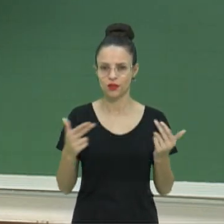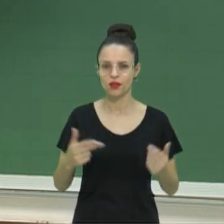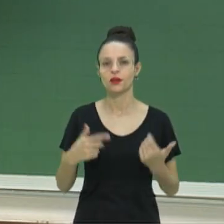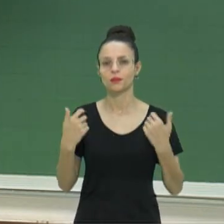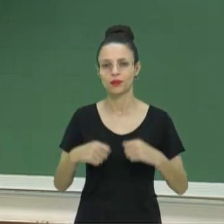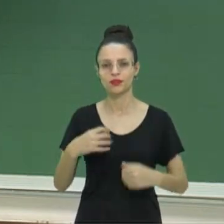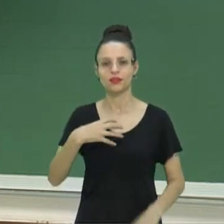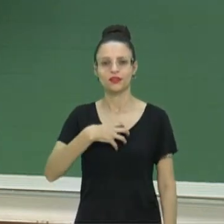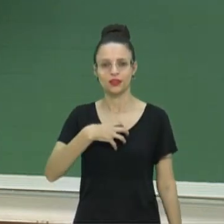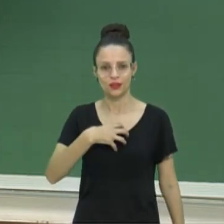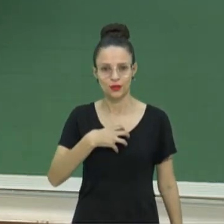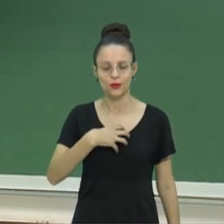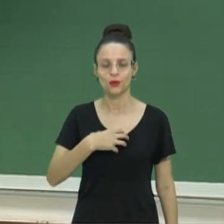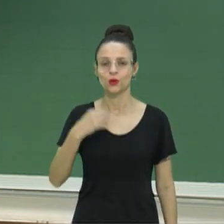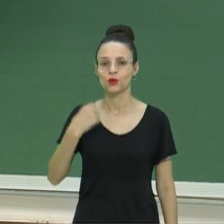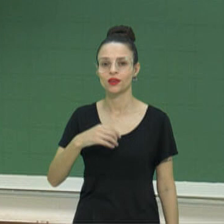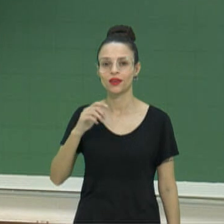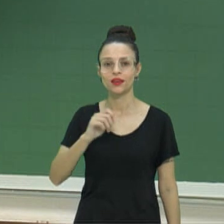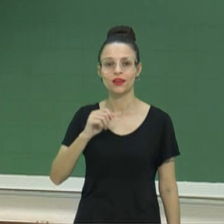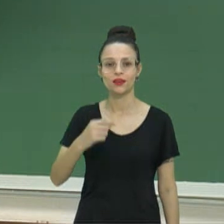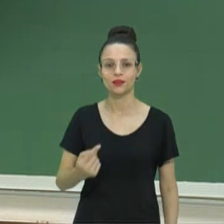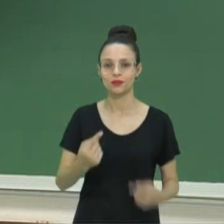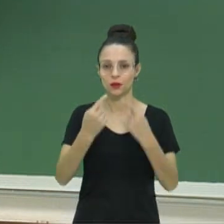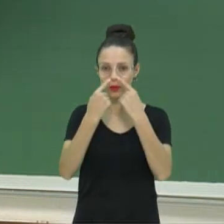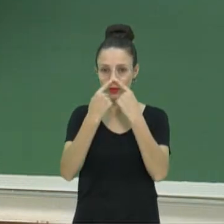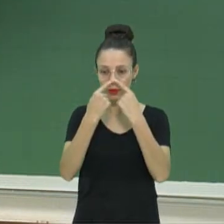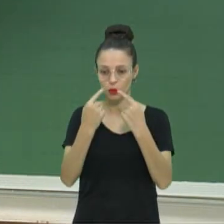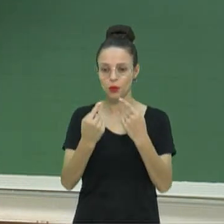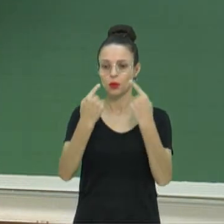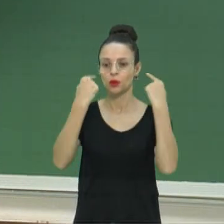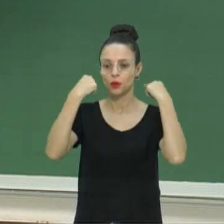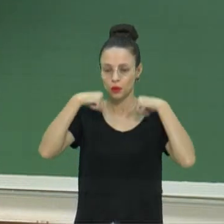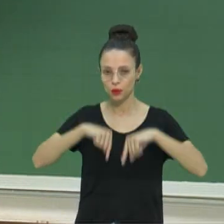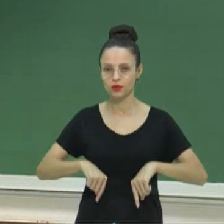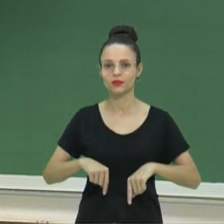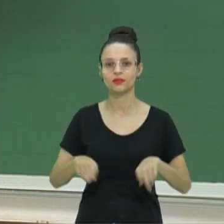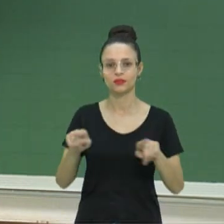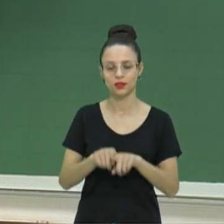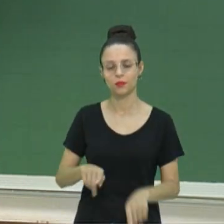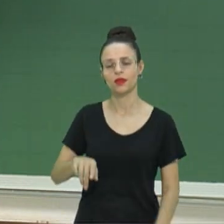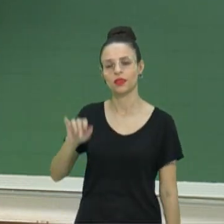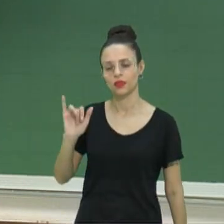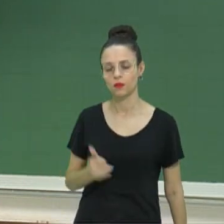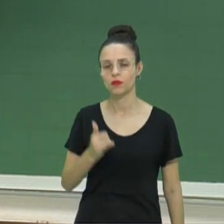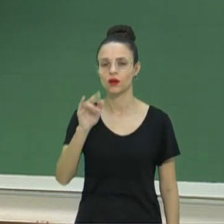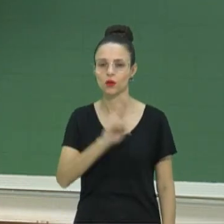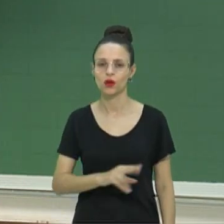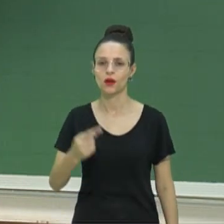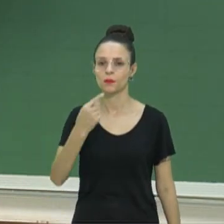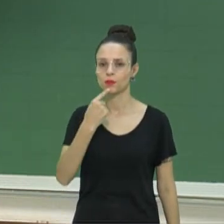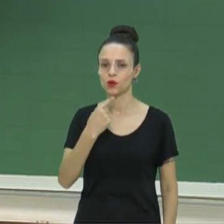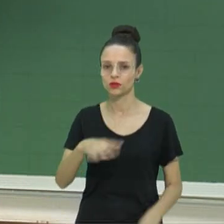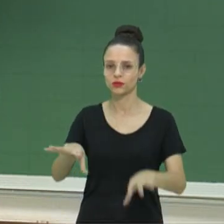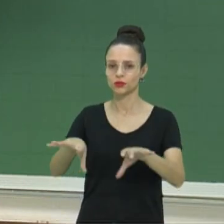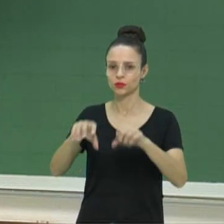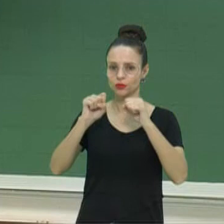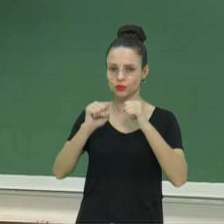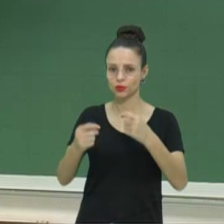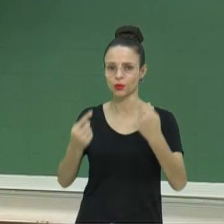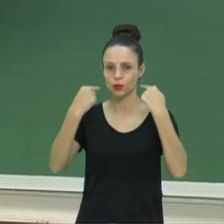tendo a sensação de que o ar que entra pelo nariz não é suficiente, né? Então você acaba utilizando também da boca para